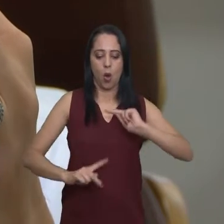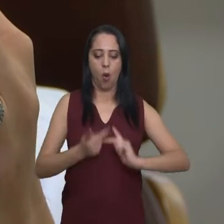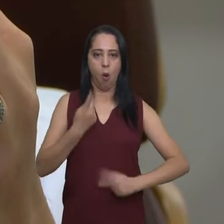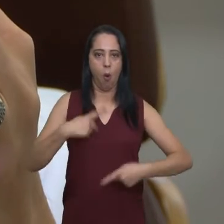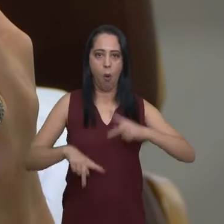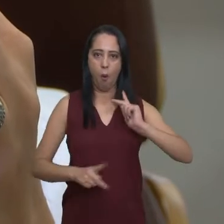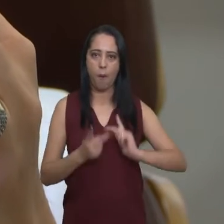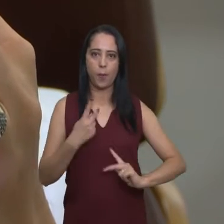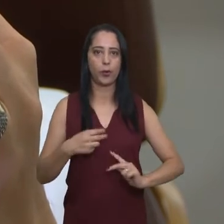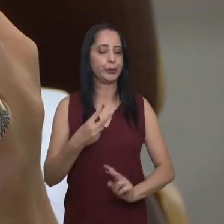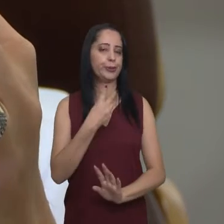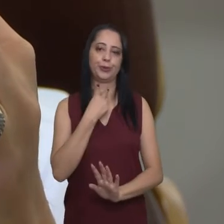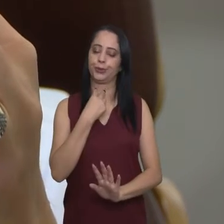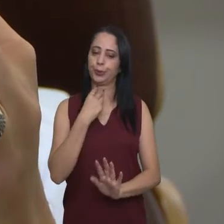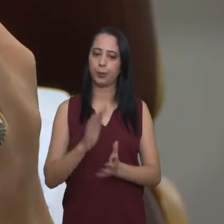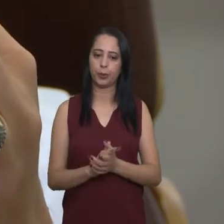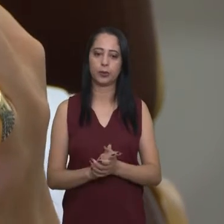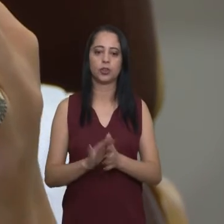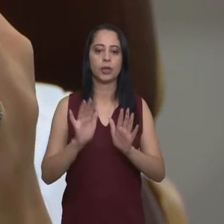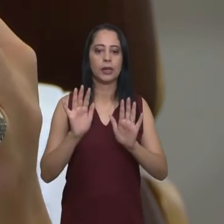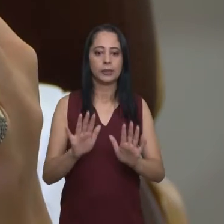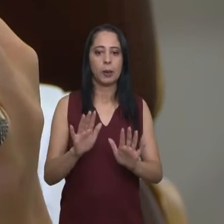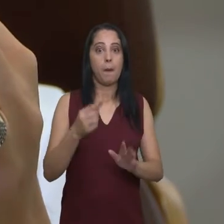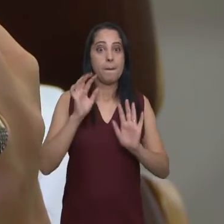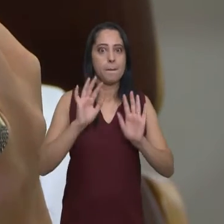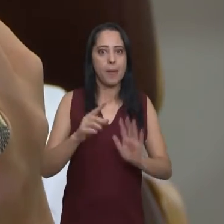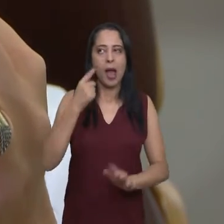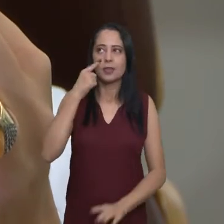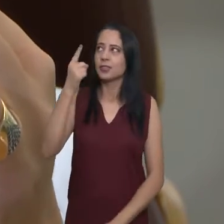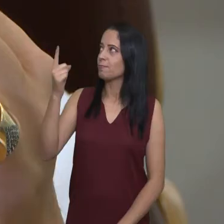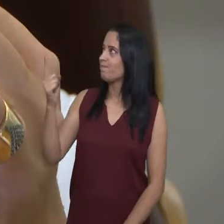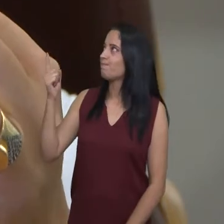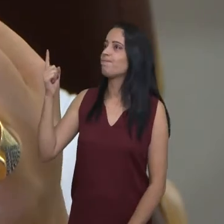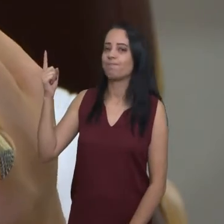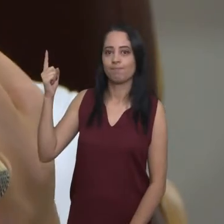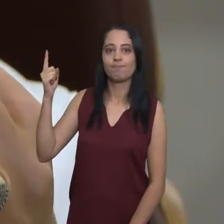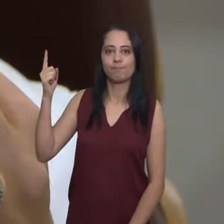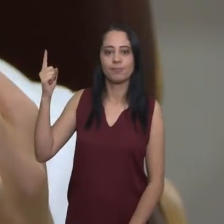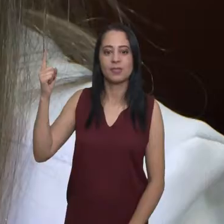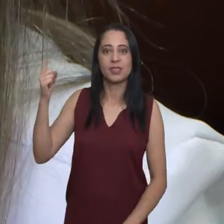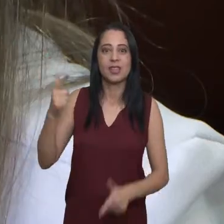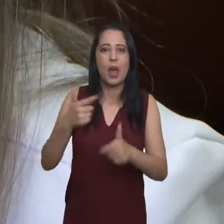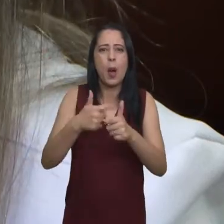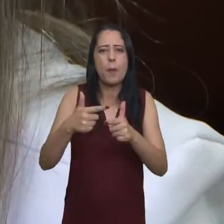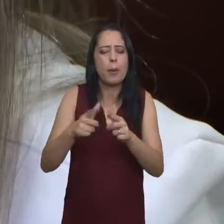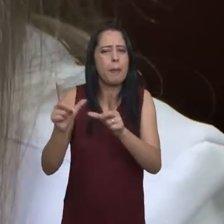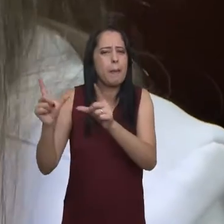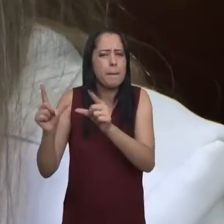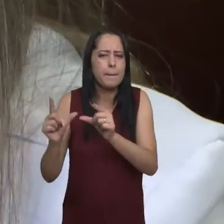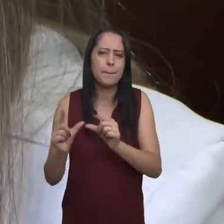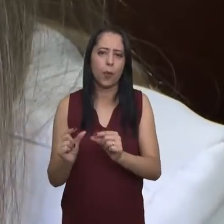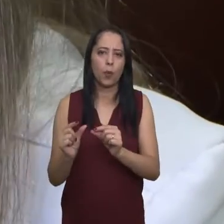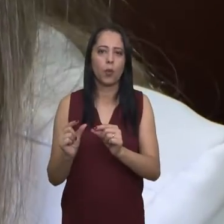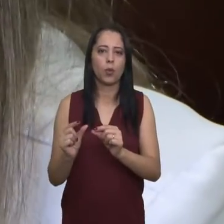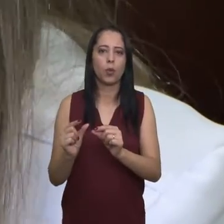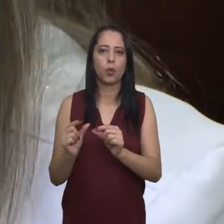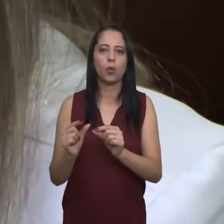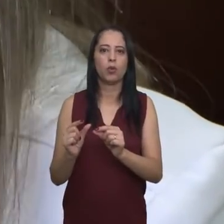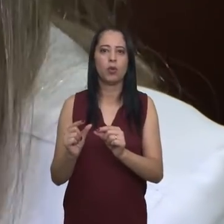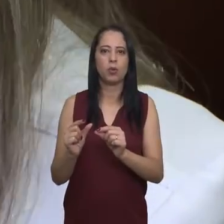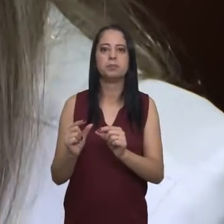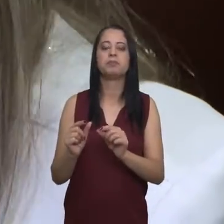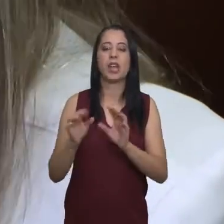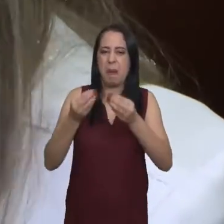ainda reforça que o dispositivo representa uma menor alteração hormonal para o corpo da mulher e, consequentemente, é